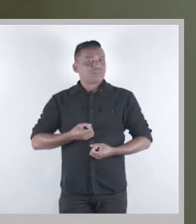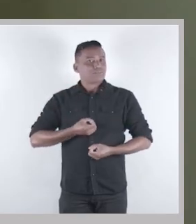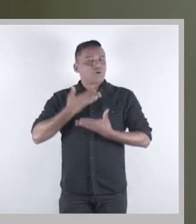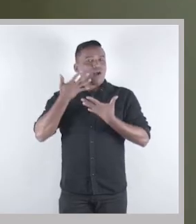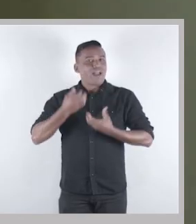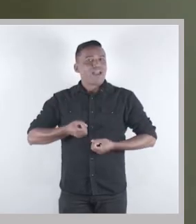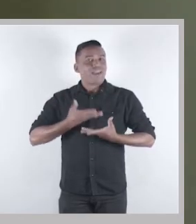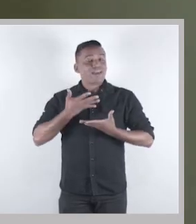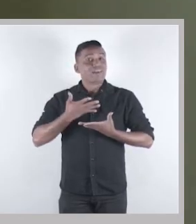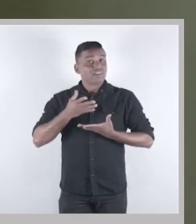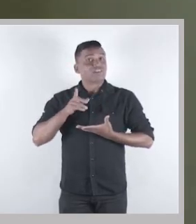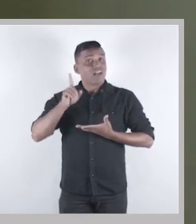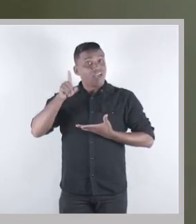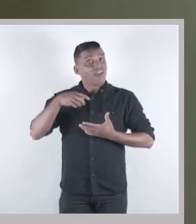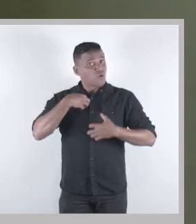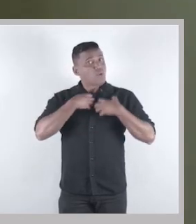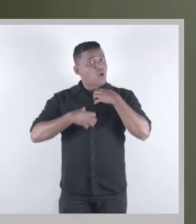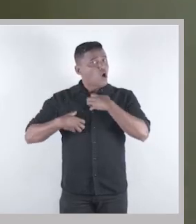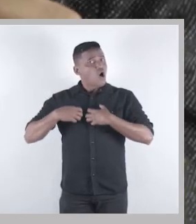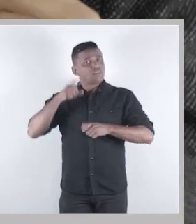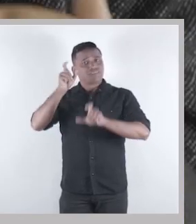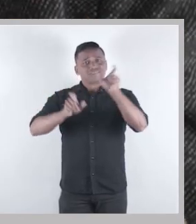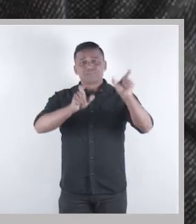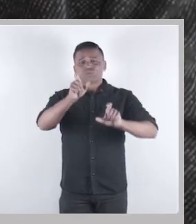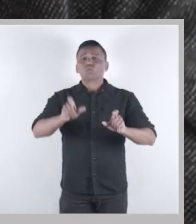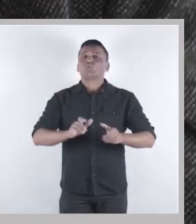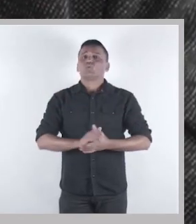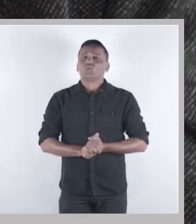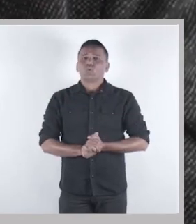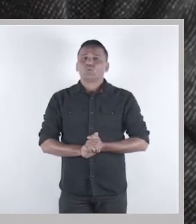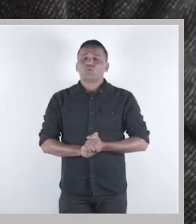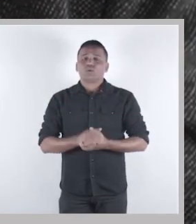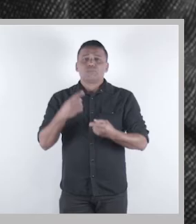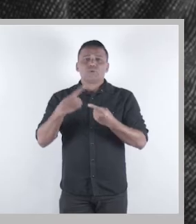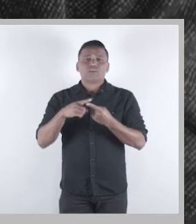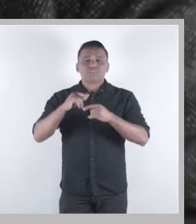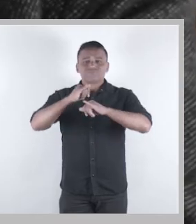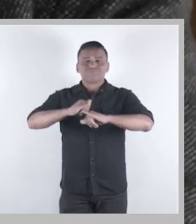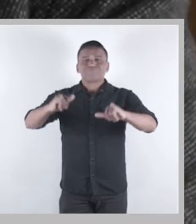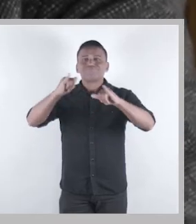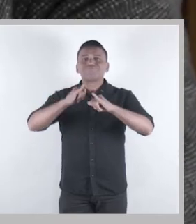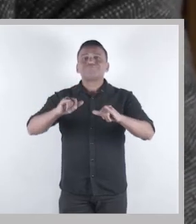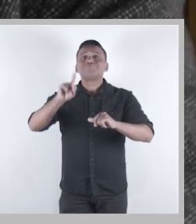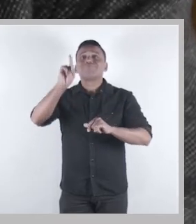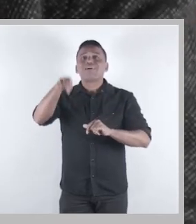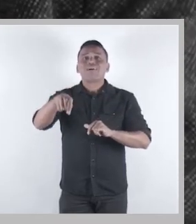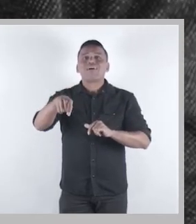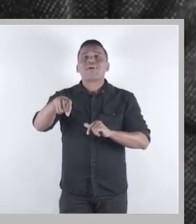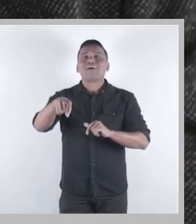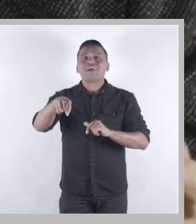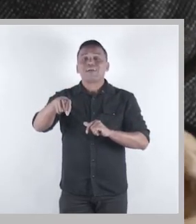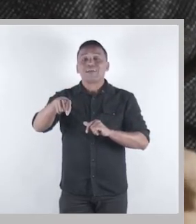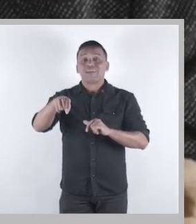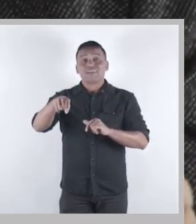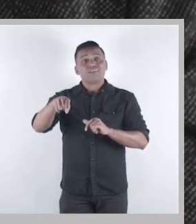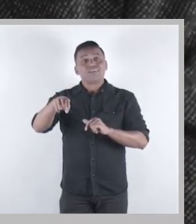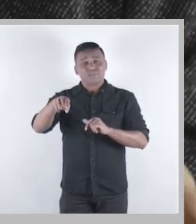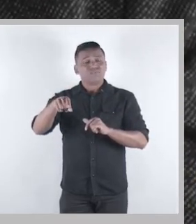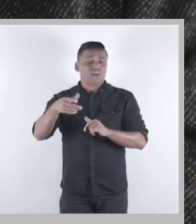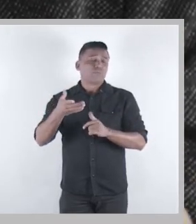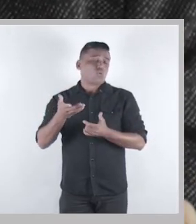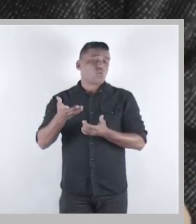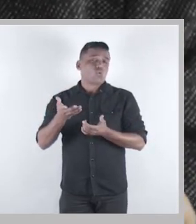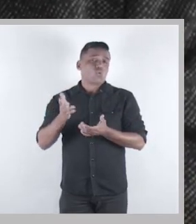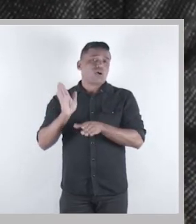porque você tá dizendo para elas assim olha vamos dar um espaço para língua para uma forma